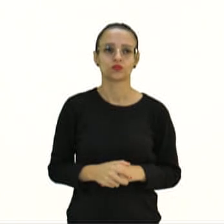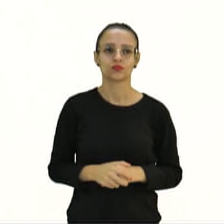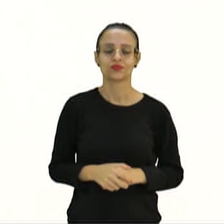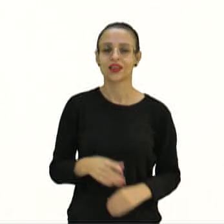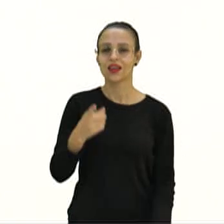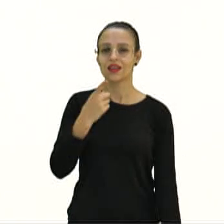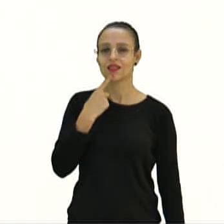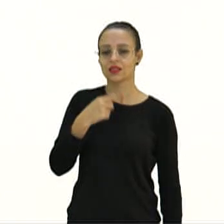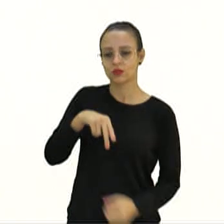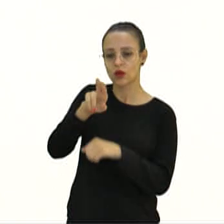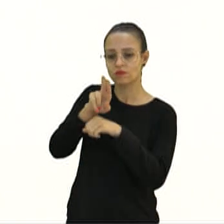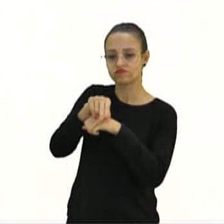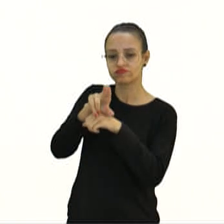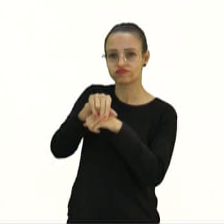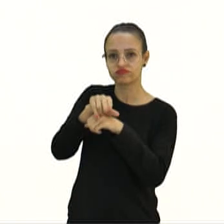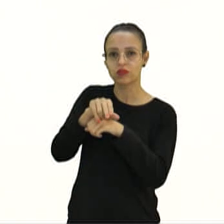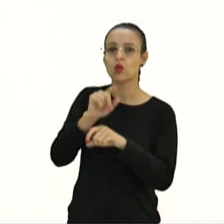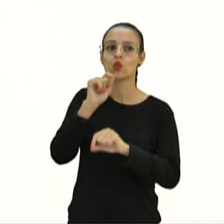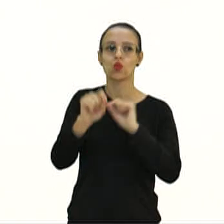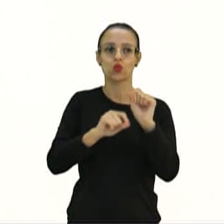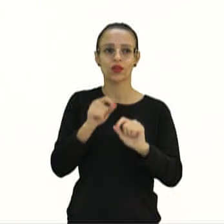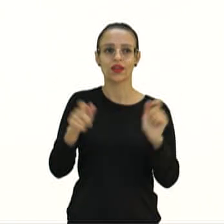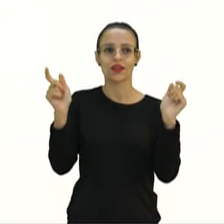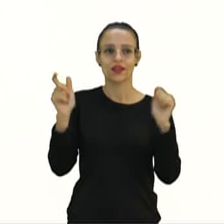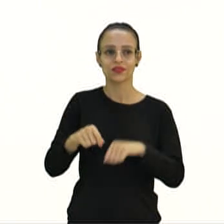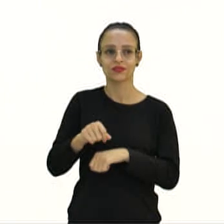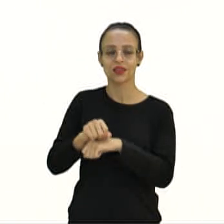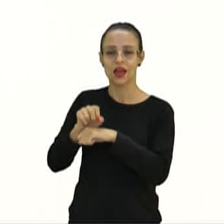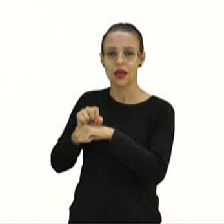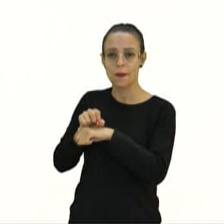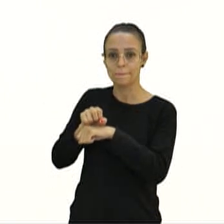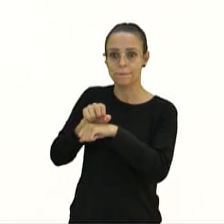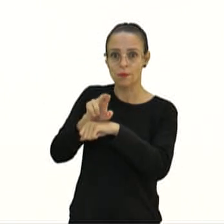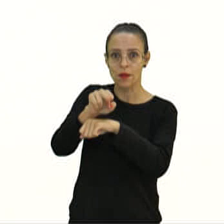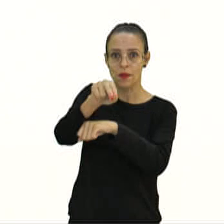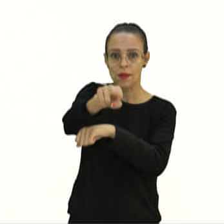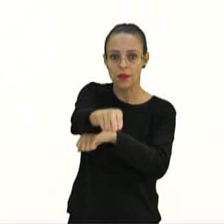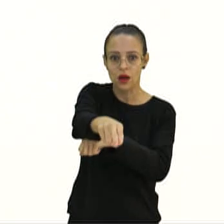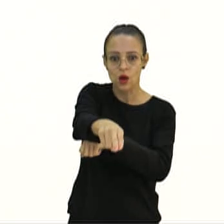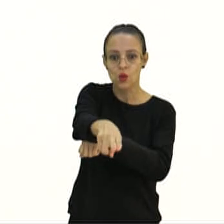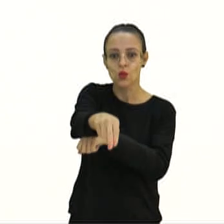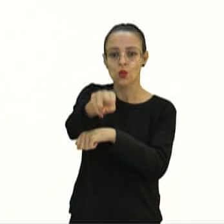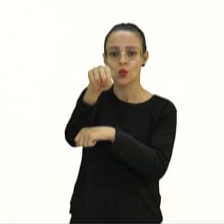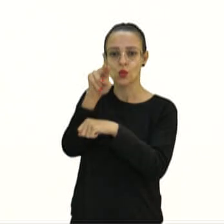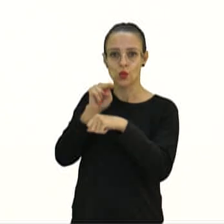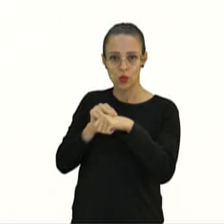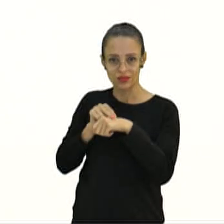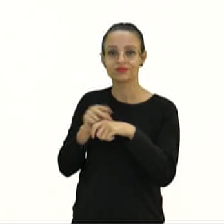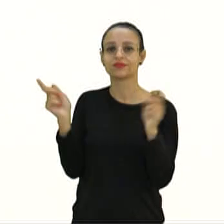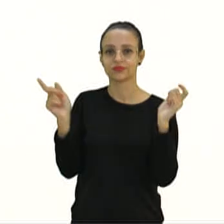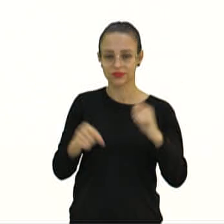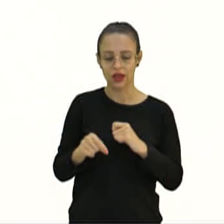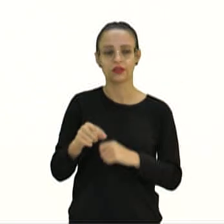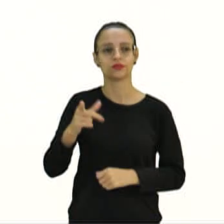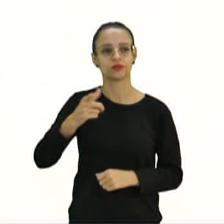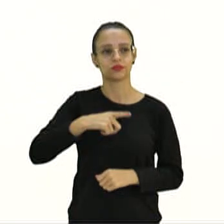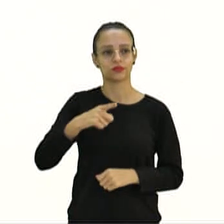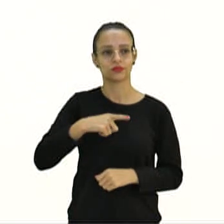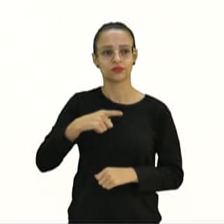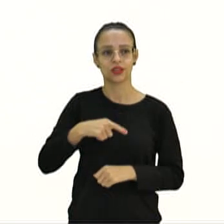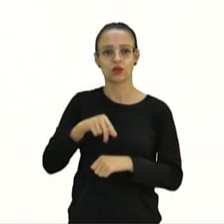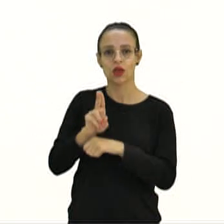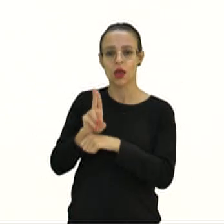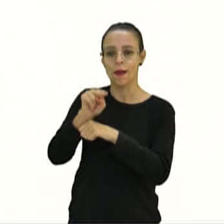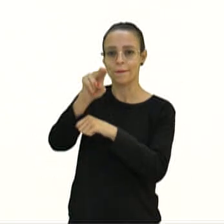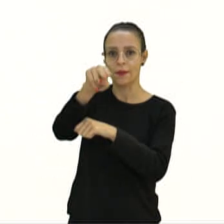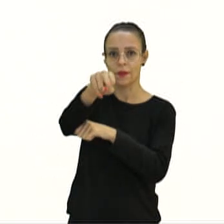língua deles é protrátil. O que é isso? Ele consegue jogar a língua dele lá longe e depois trazê-la de volta. E ela tem um muco, que